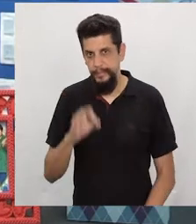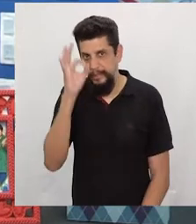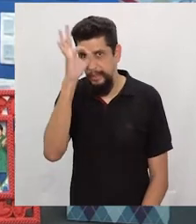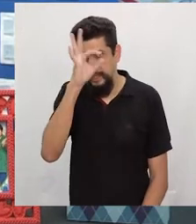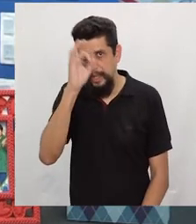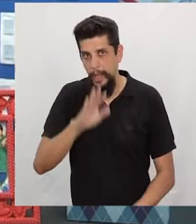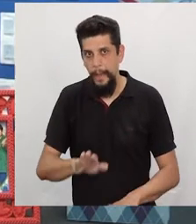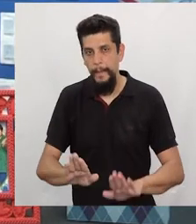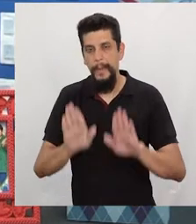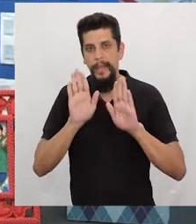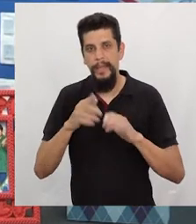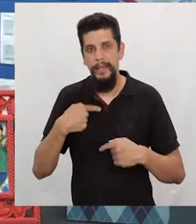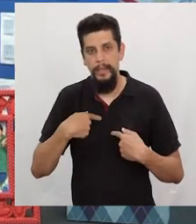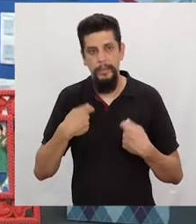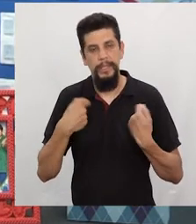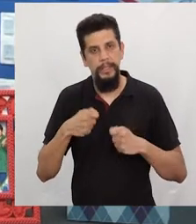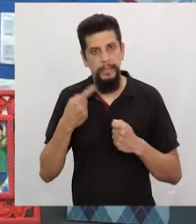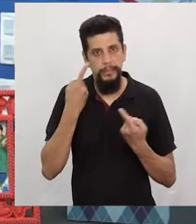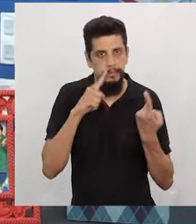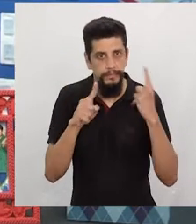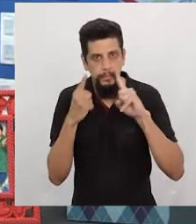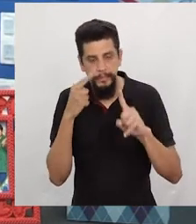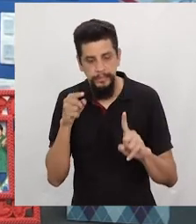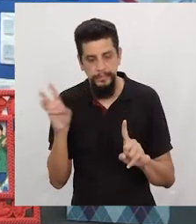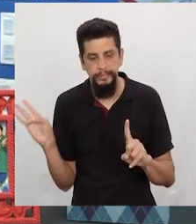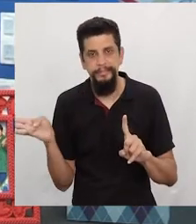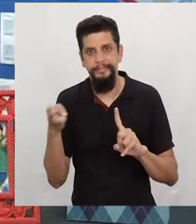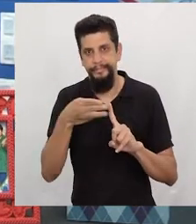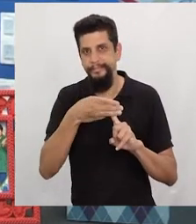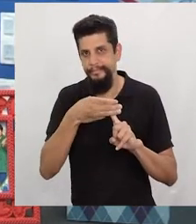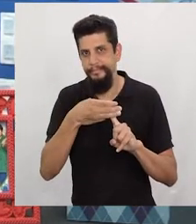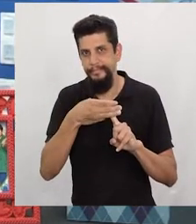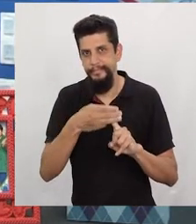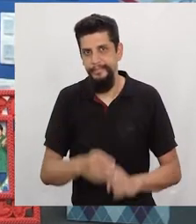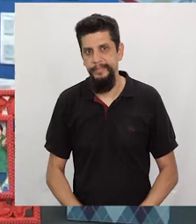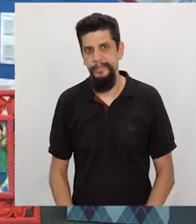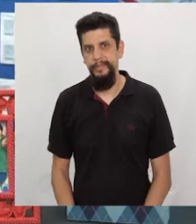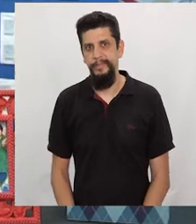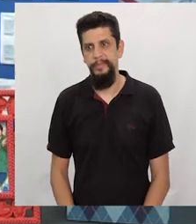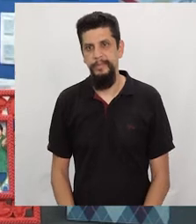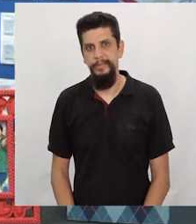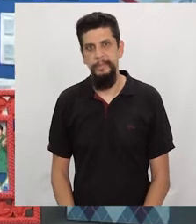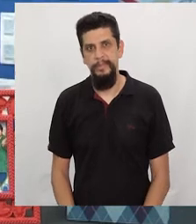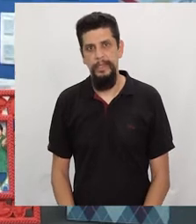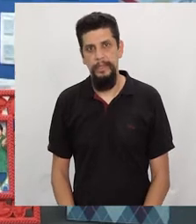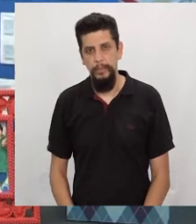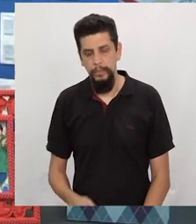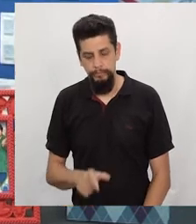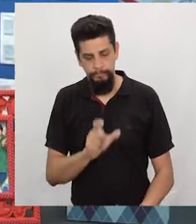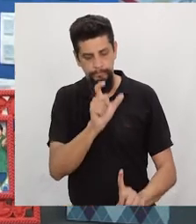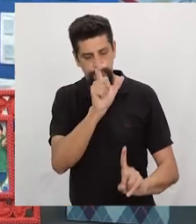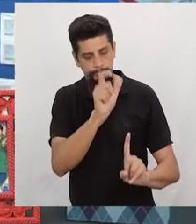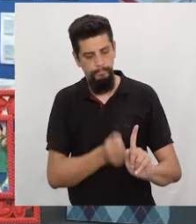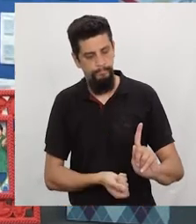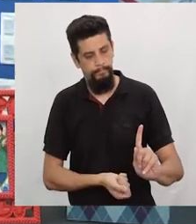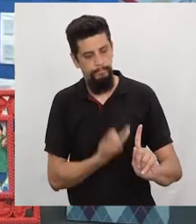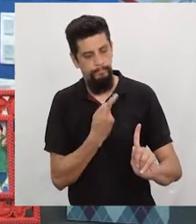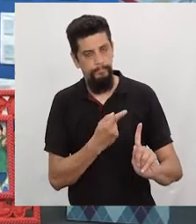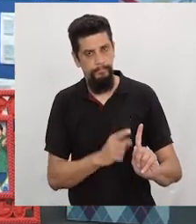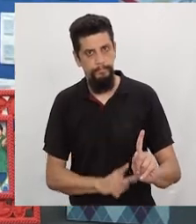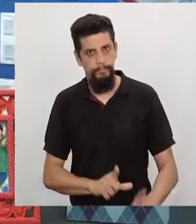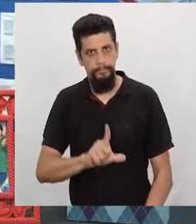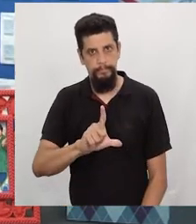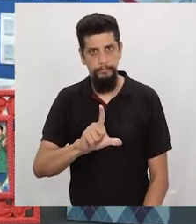isso eu preciso desvendar este mistério. Nossa maior suspeita é a